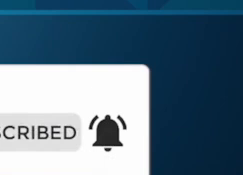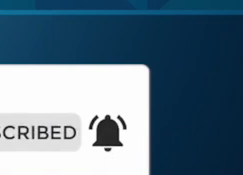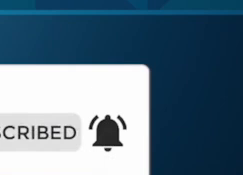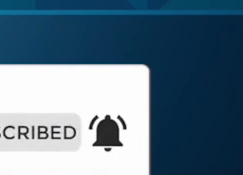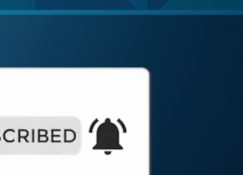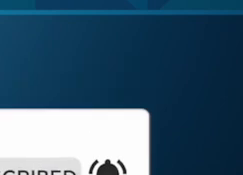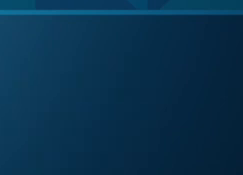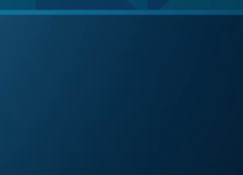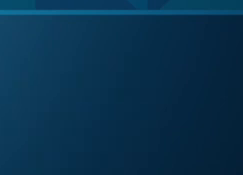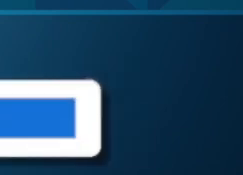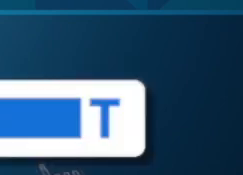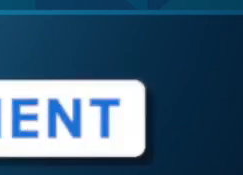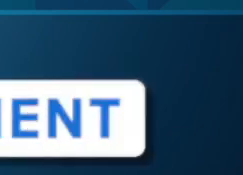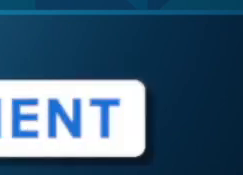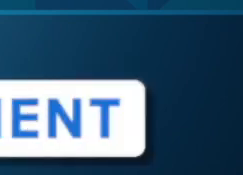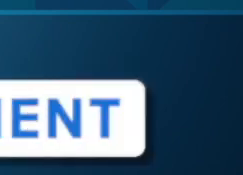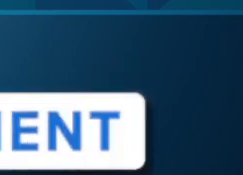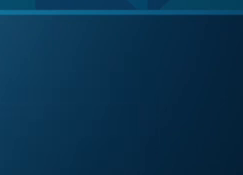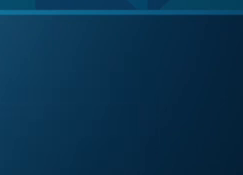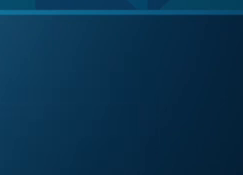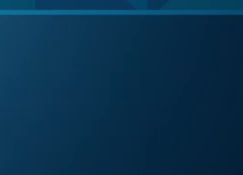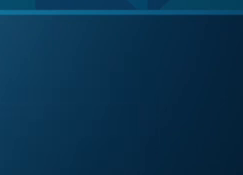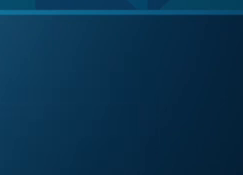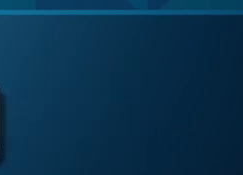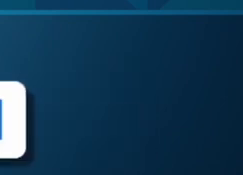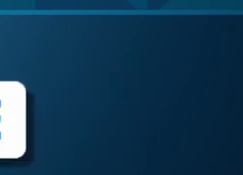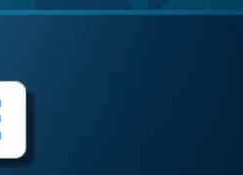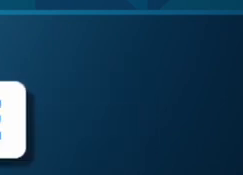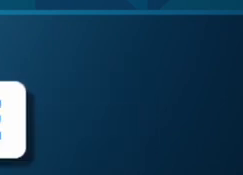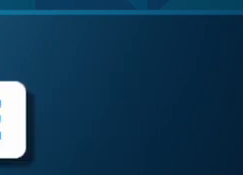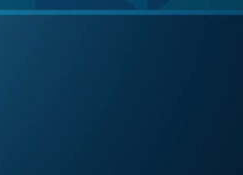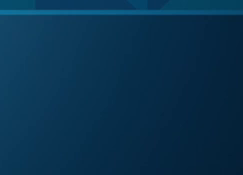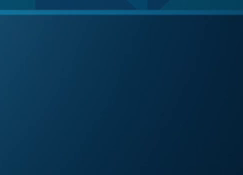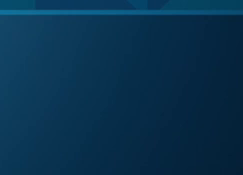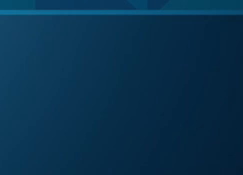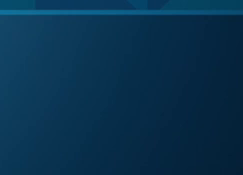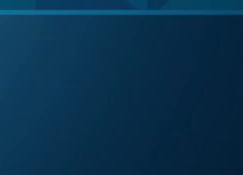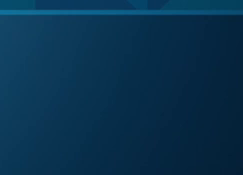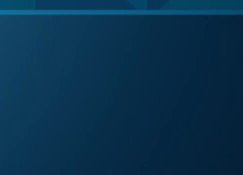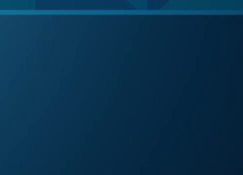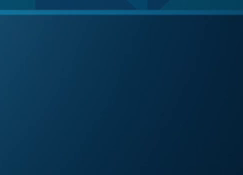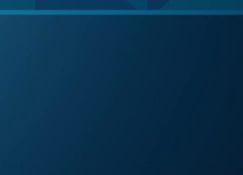botão notificação. Fo comentário no fahetutan ba media social siraseluk.